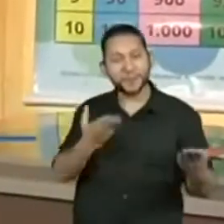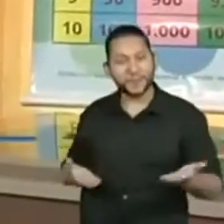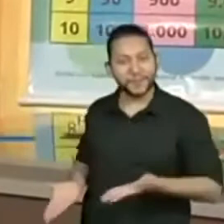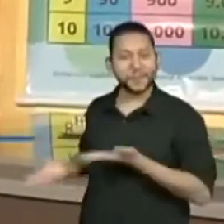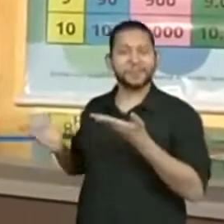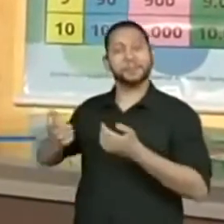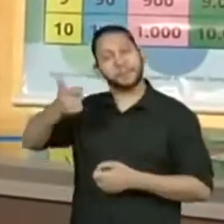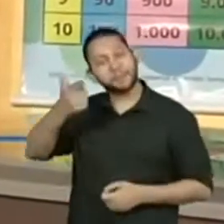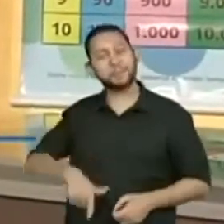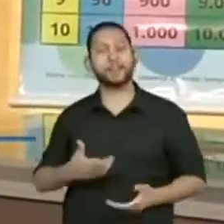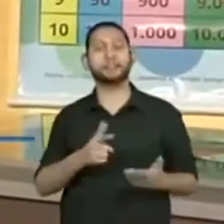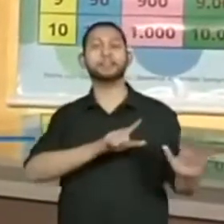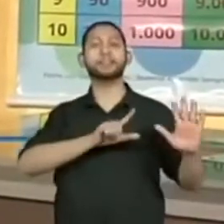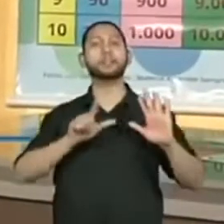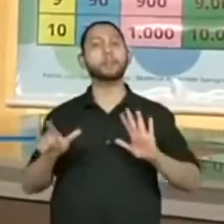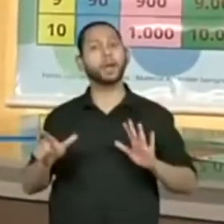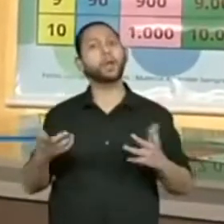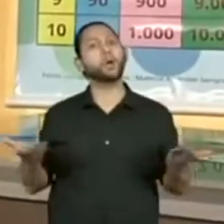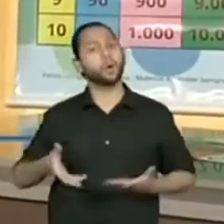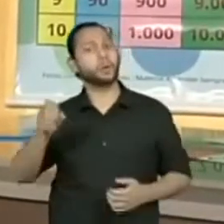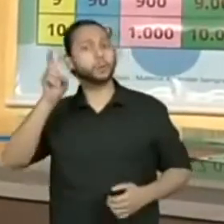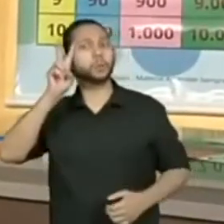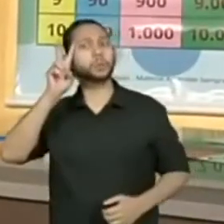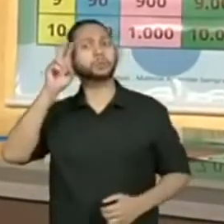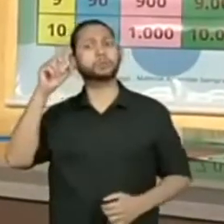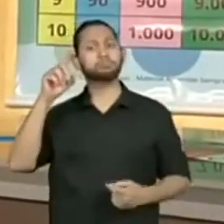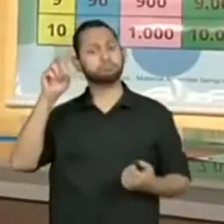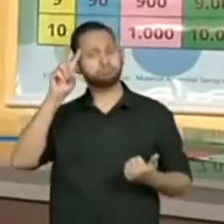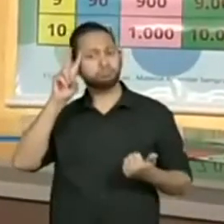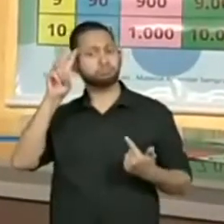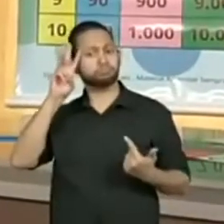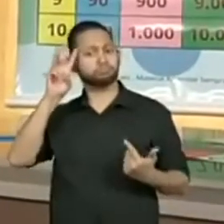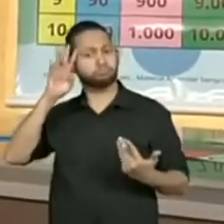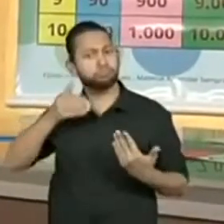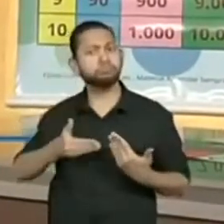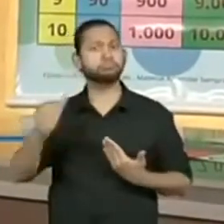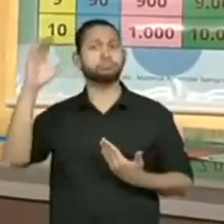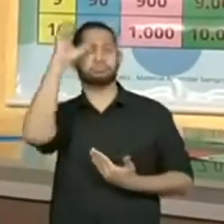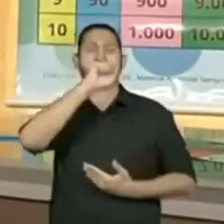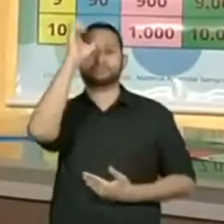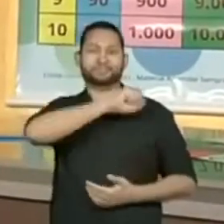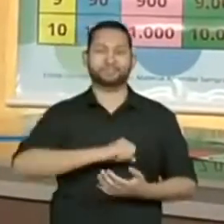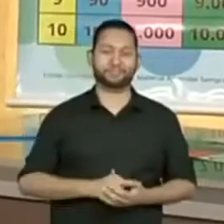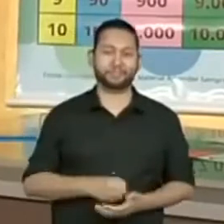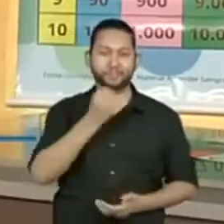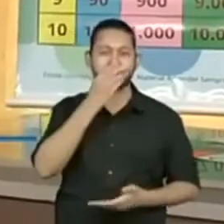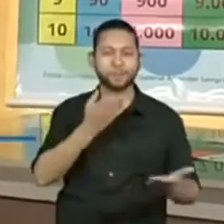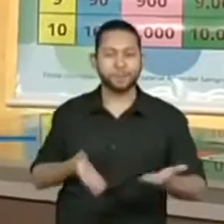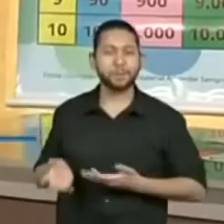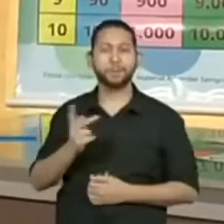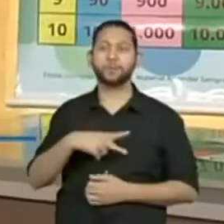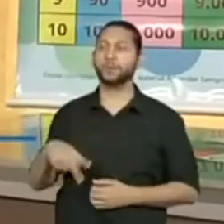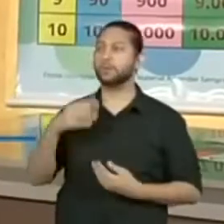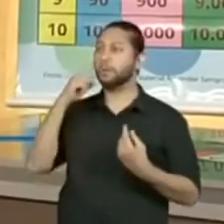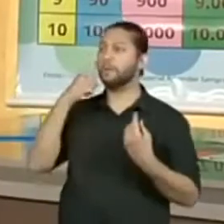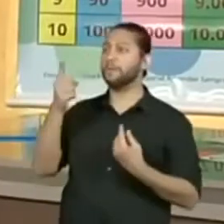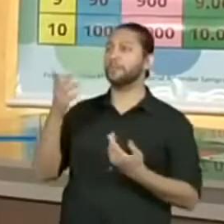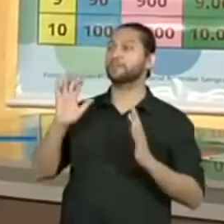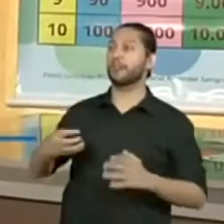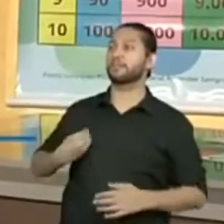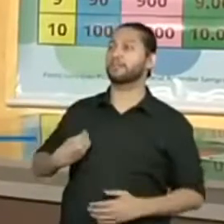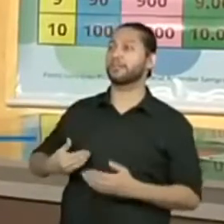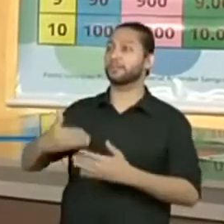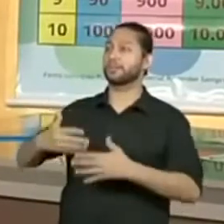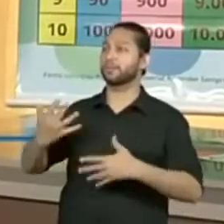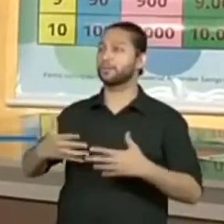a mais uma semana de muito aprendizado. Então, bem-vindos aos professores que já estão aqui abrilhantando o nosso chat,